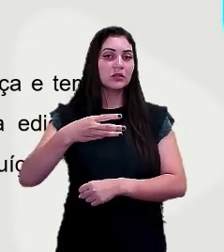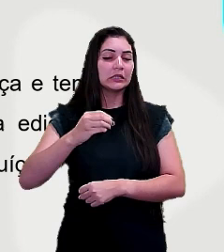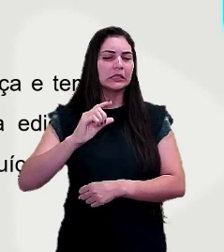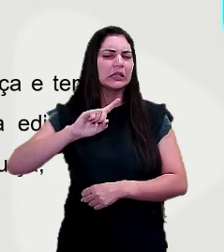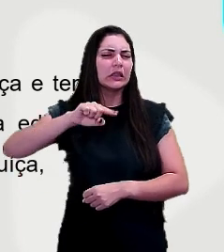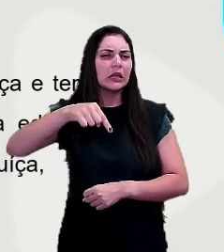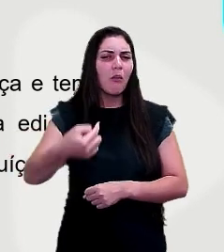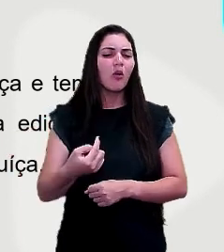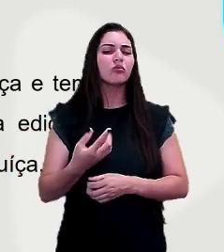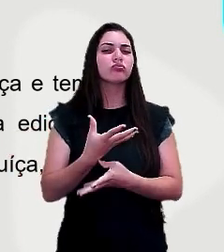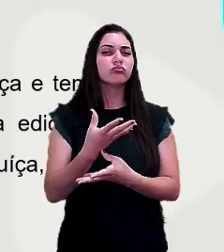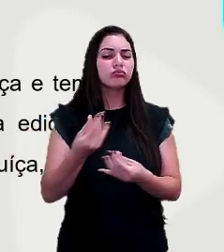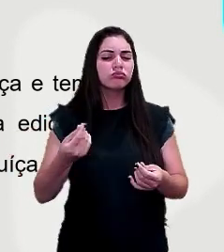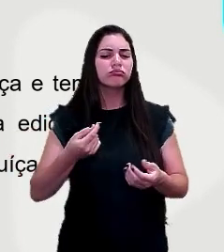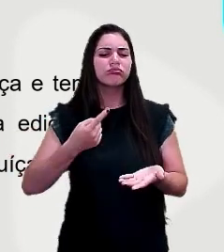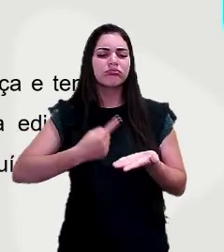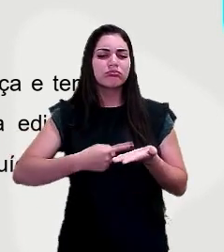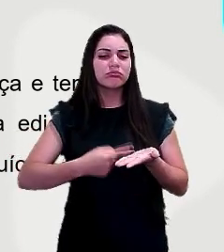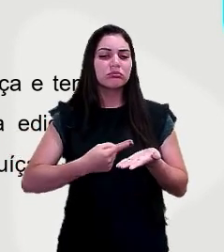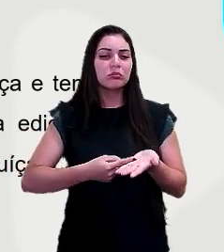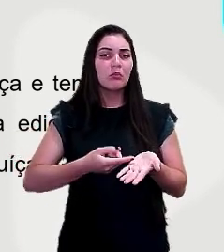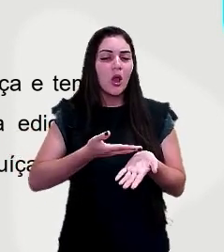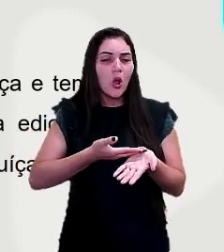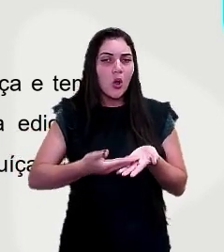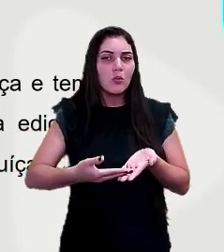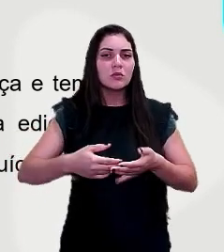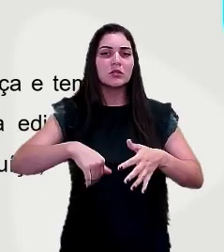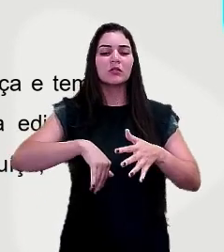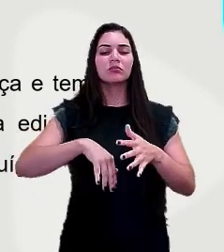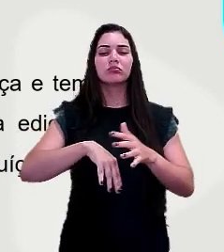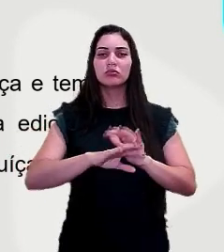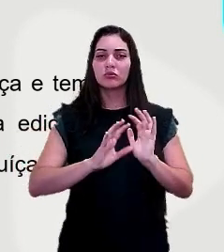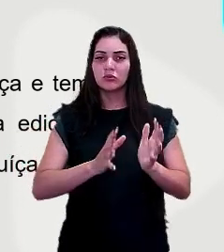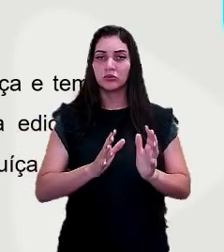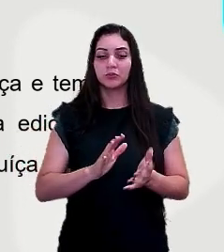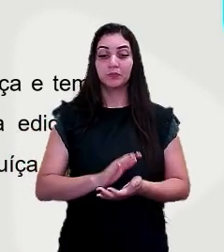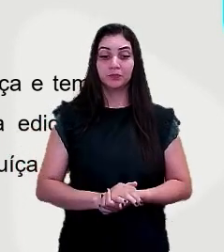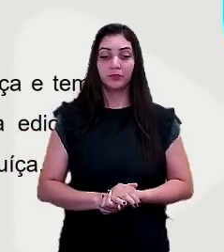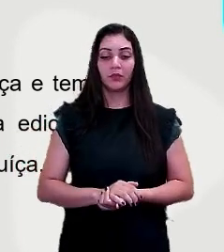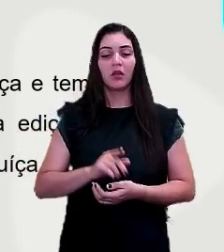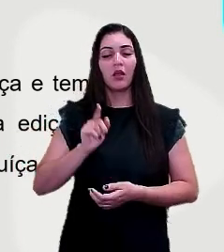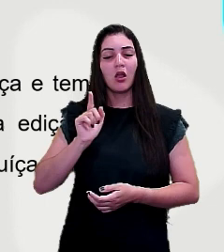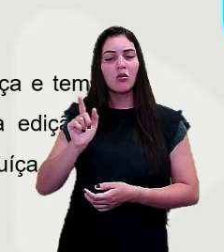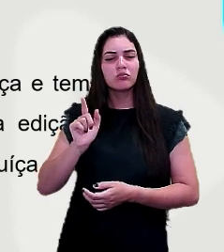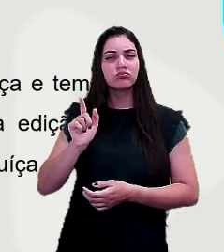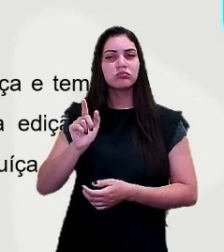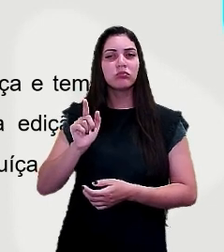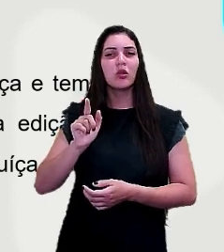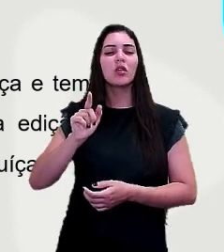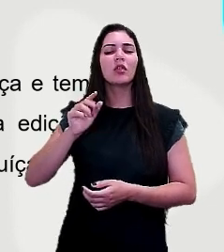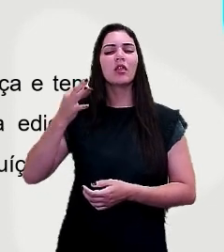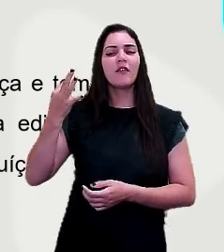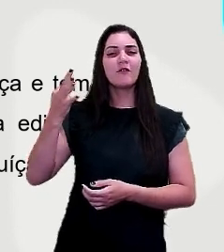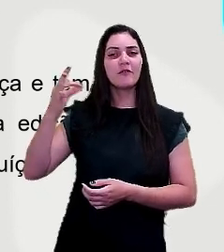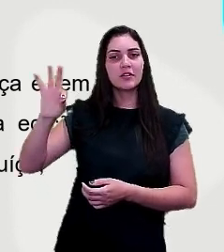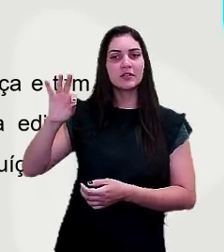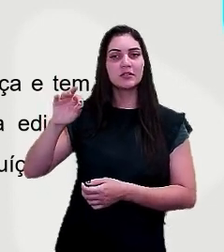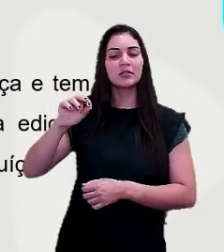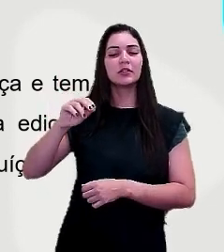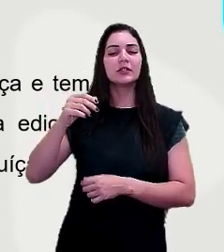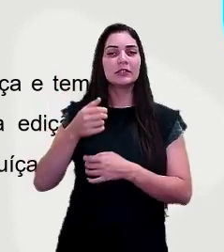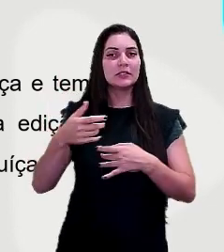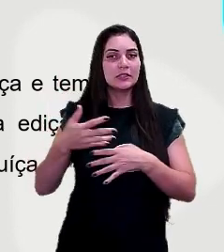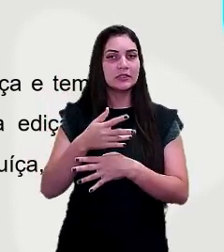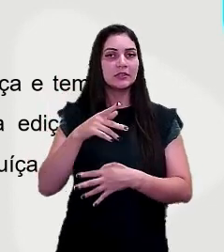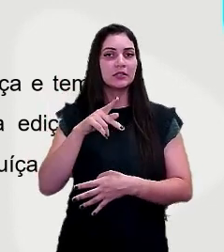essa aclamada competição. A entidade máxima do futebol foi fundada em Paris, na França, e tem sua sede